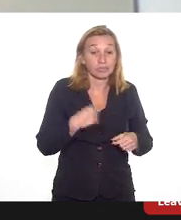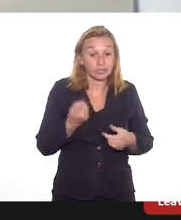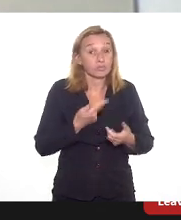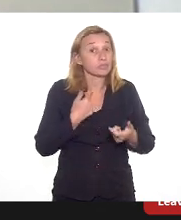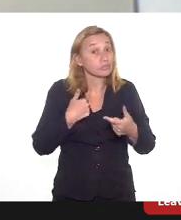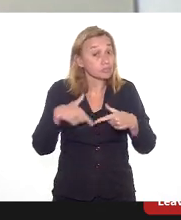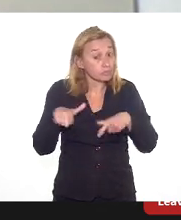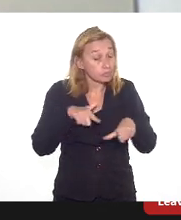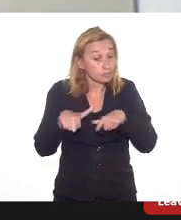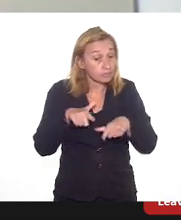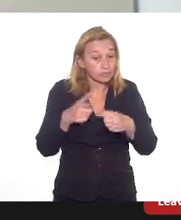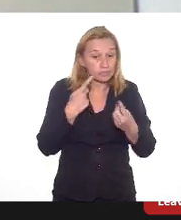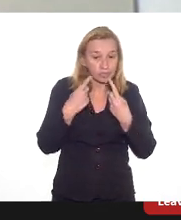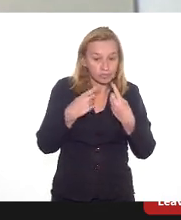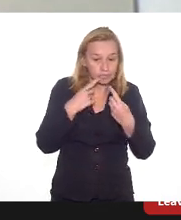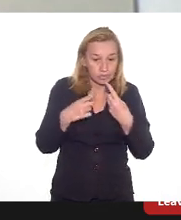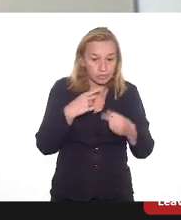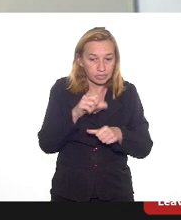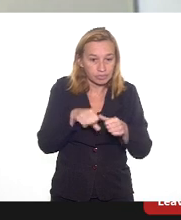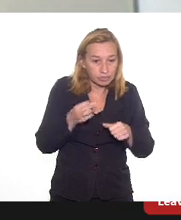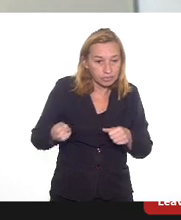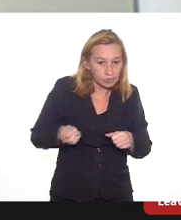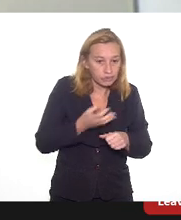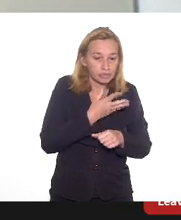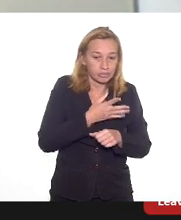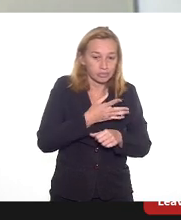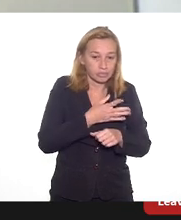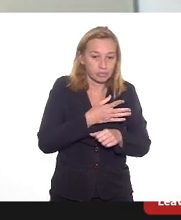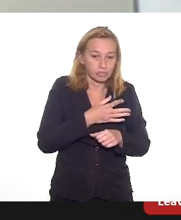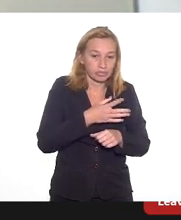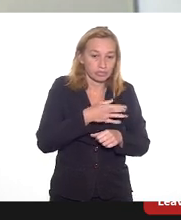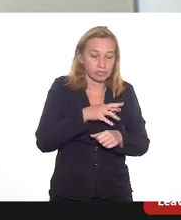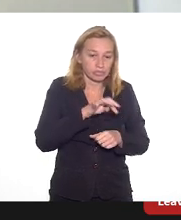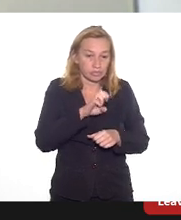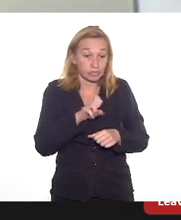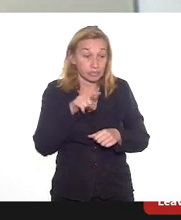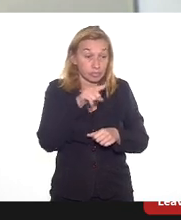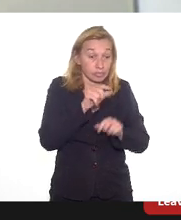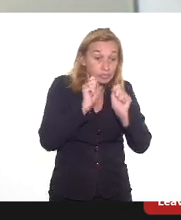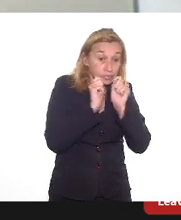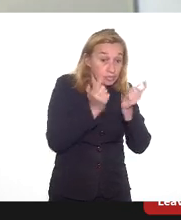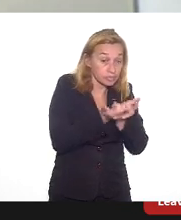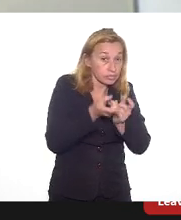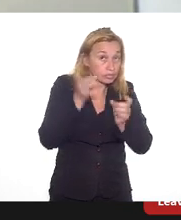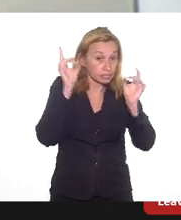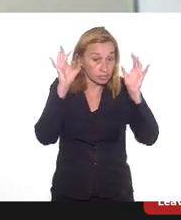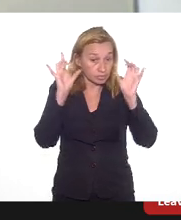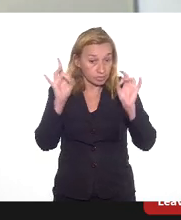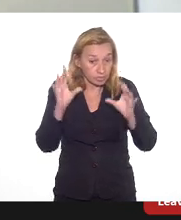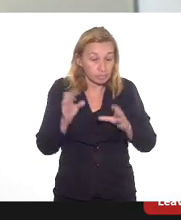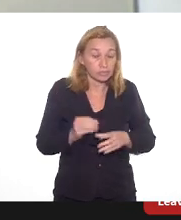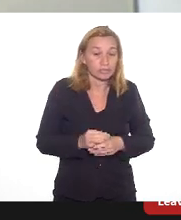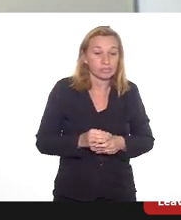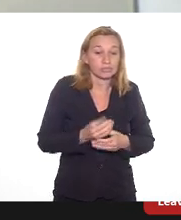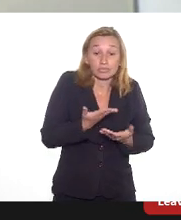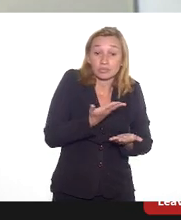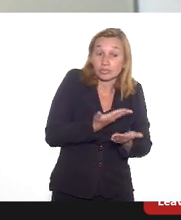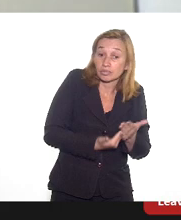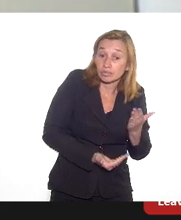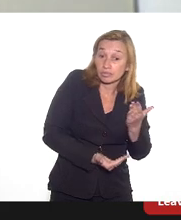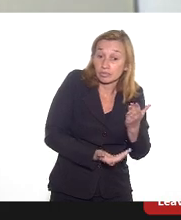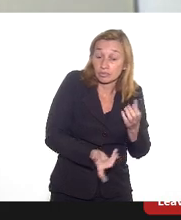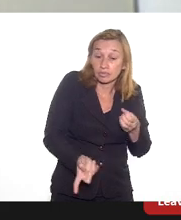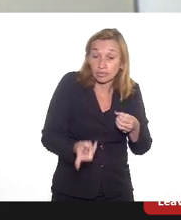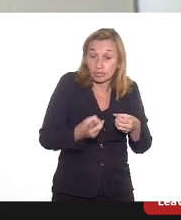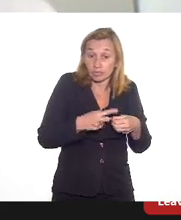para enfrentar esse debate da renovação do regime que a gente vai colocar na Alerj, porque especialmente a questão da recomposição das perdas,